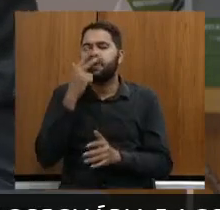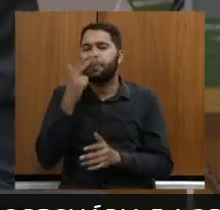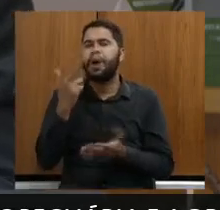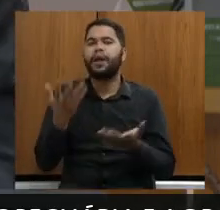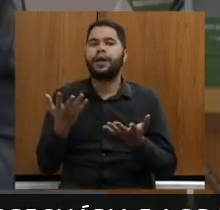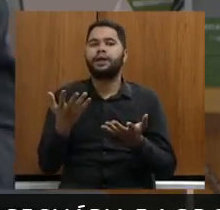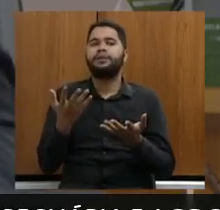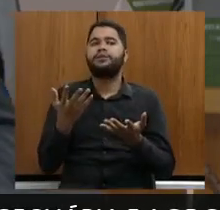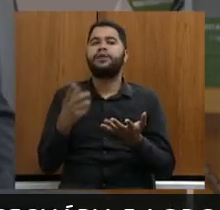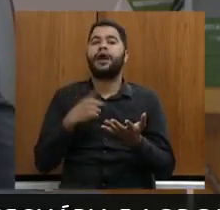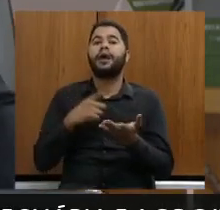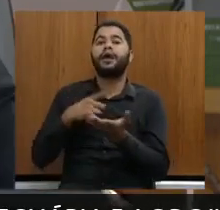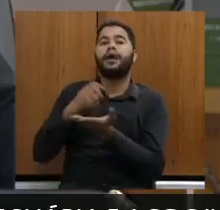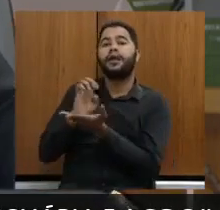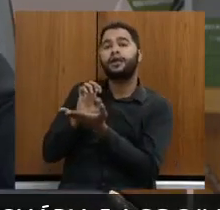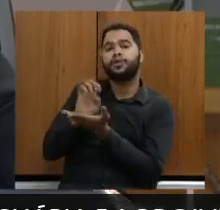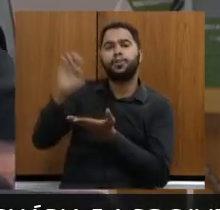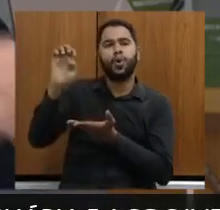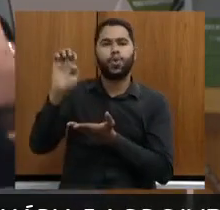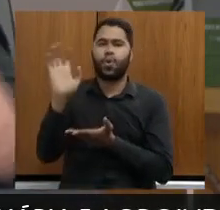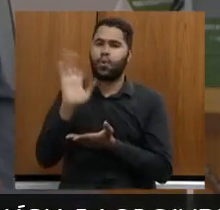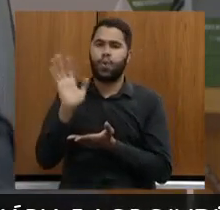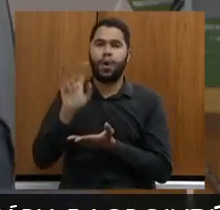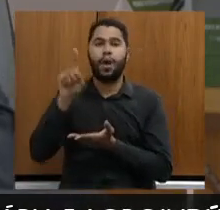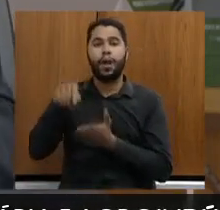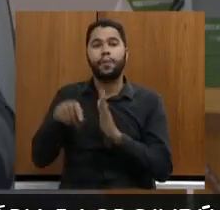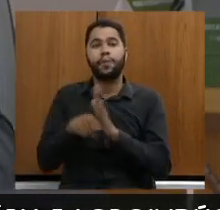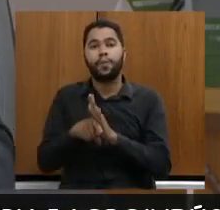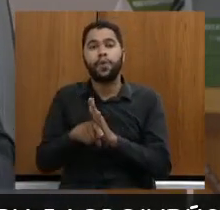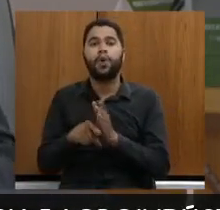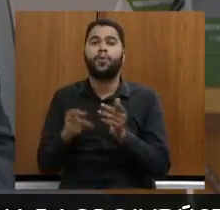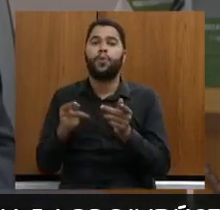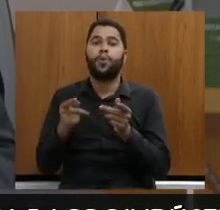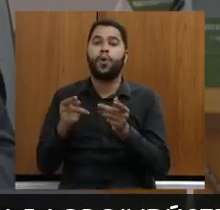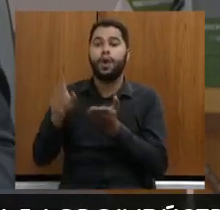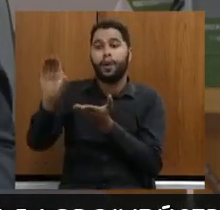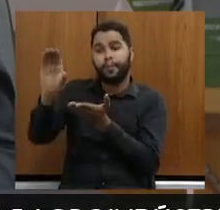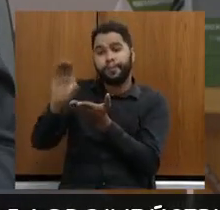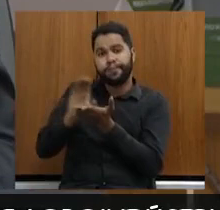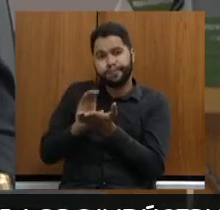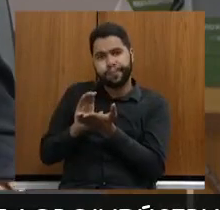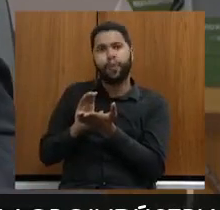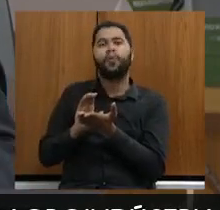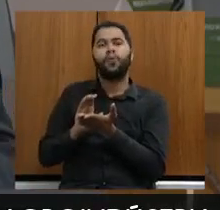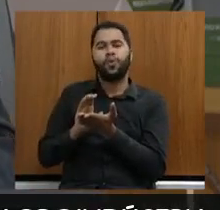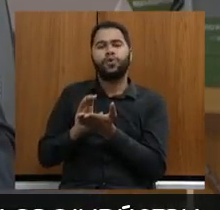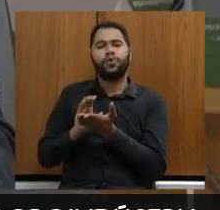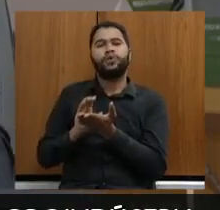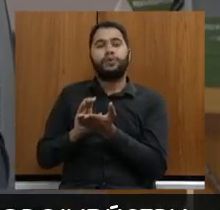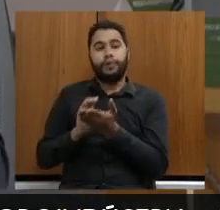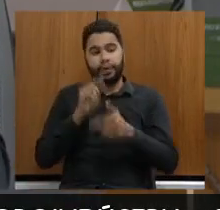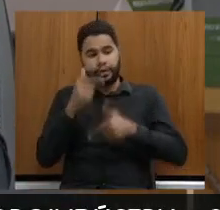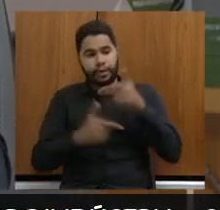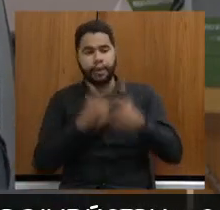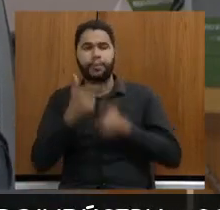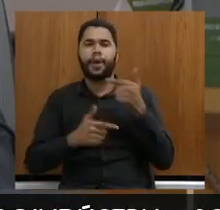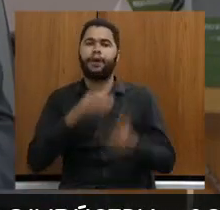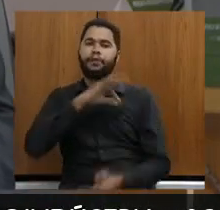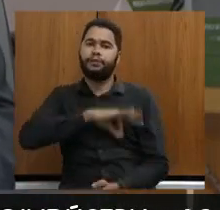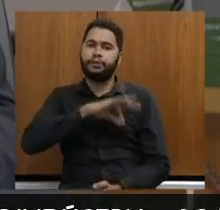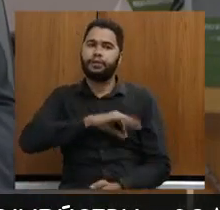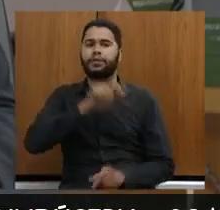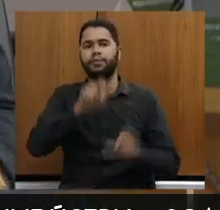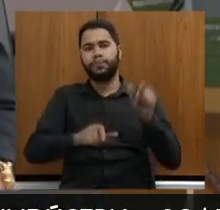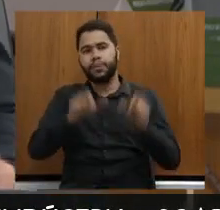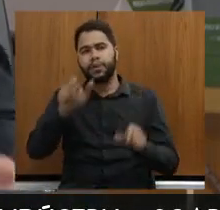ali a quem exportou mas não Esses são recursos que entram no estado que geram emprego e renda para nossa